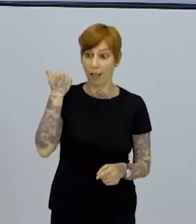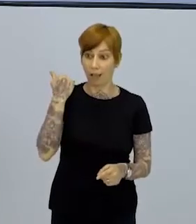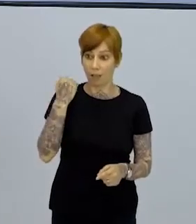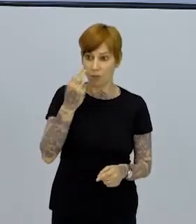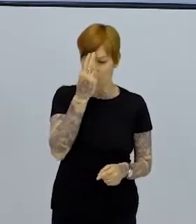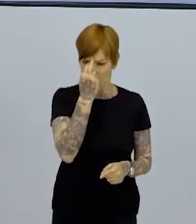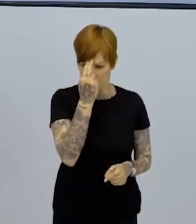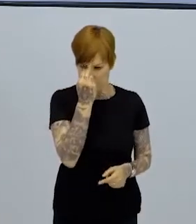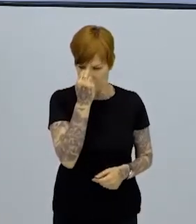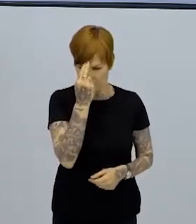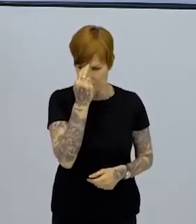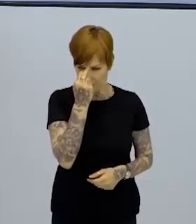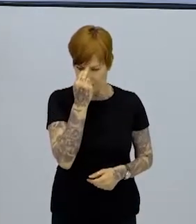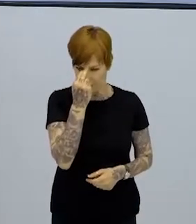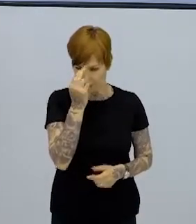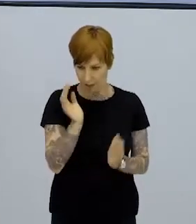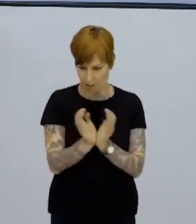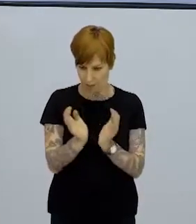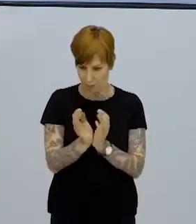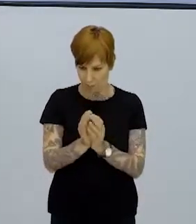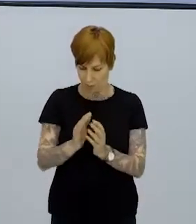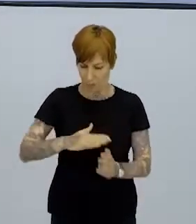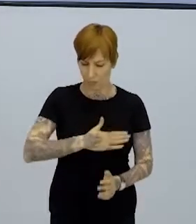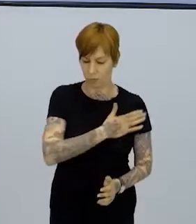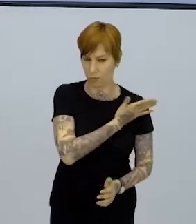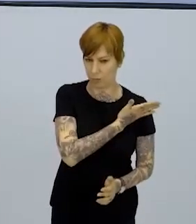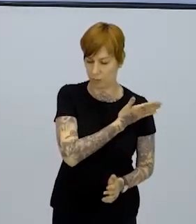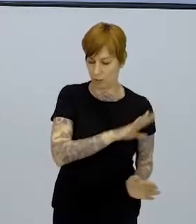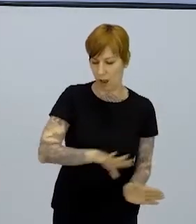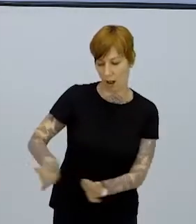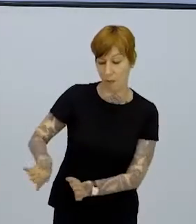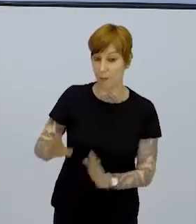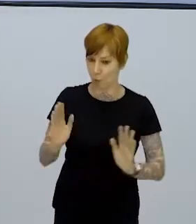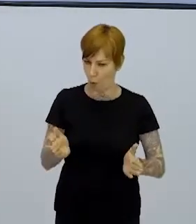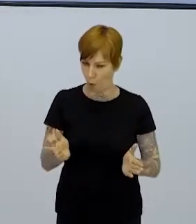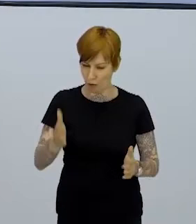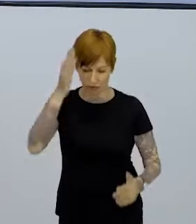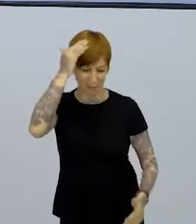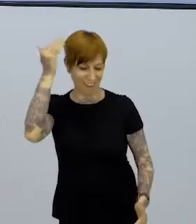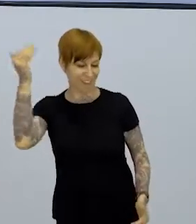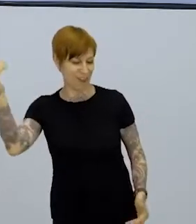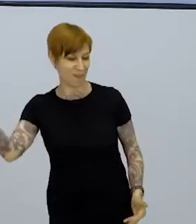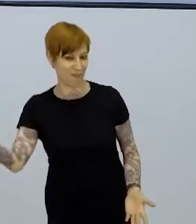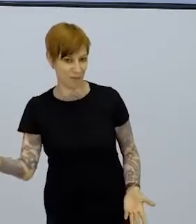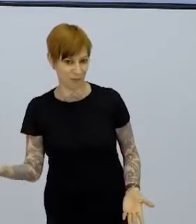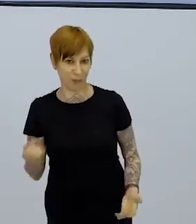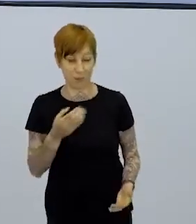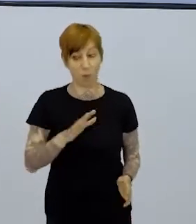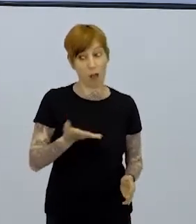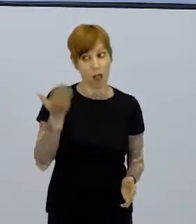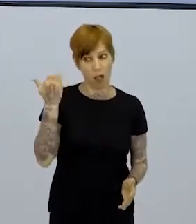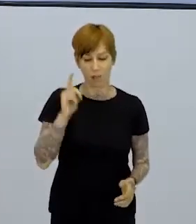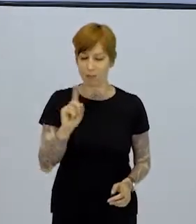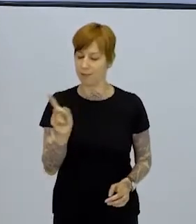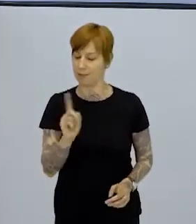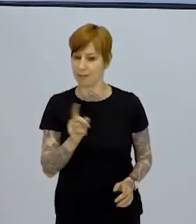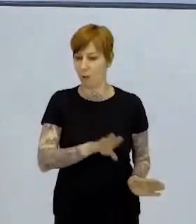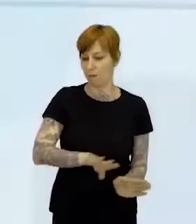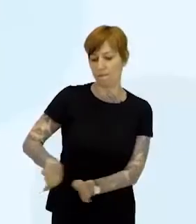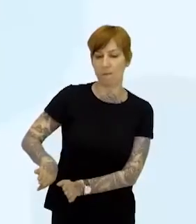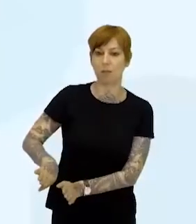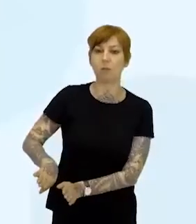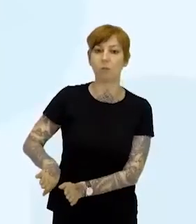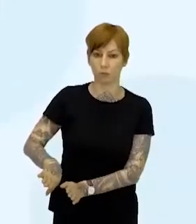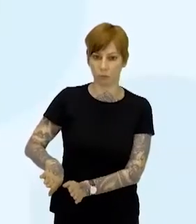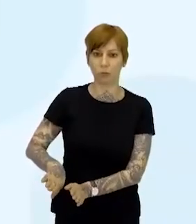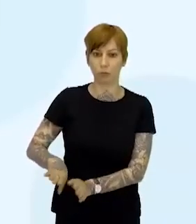excluídos, né, hoje é pop, hoje a gente tá na moda, tá tendência. Mas antes era excluído, né? A gente vai dividir as